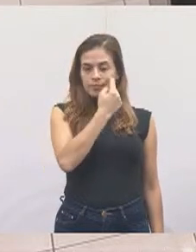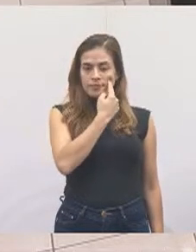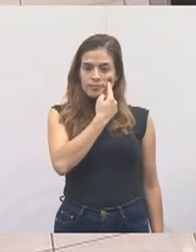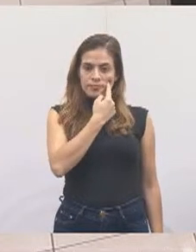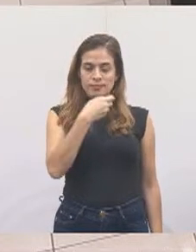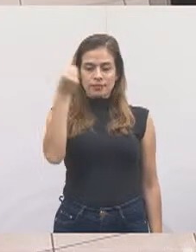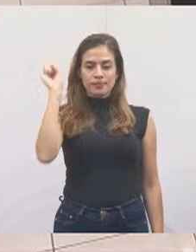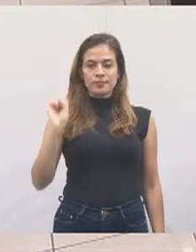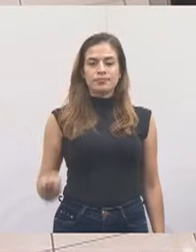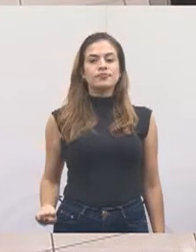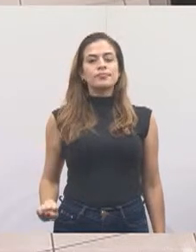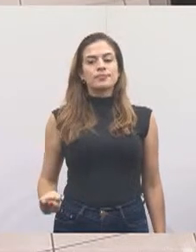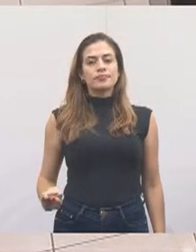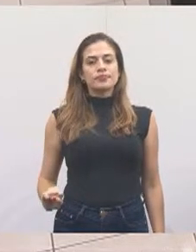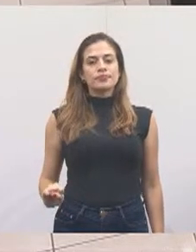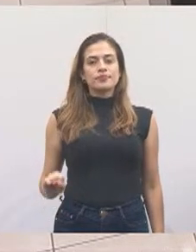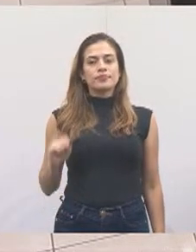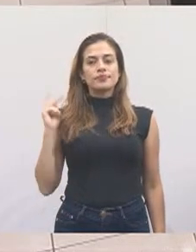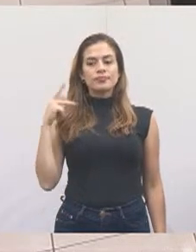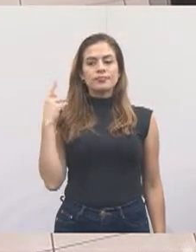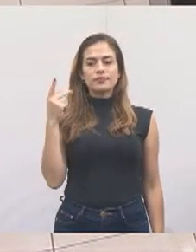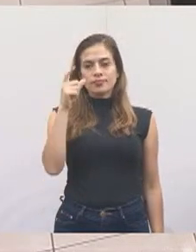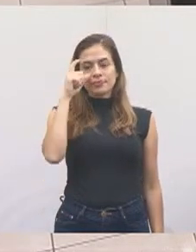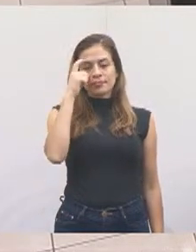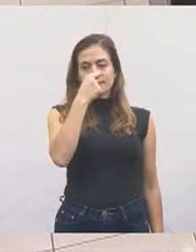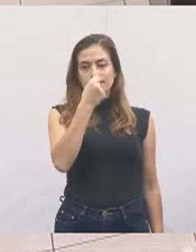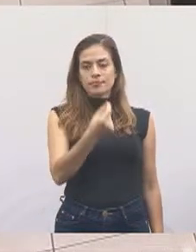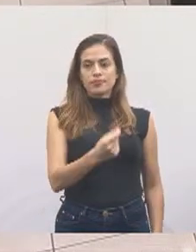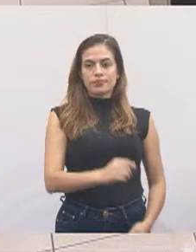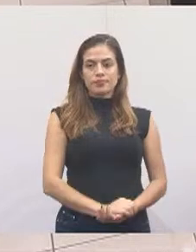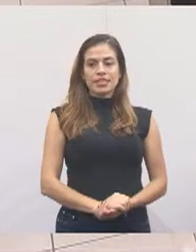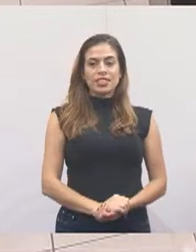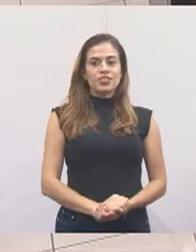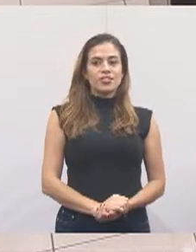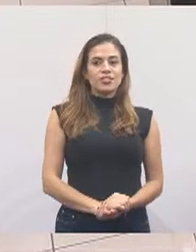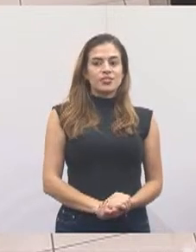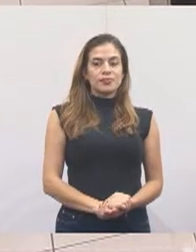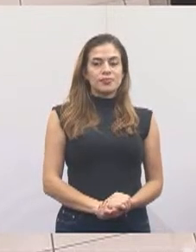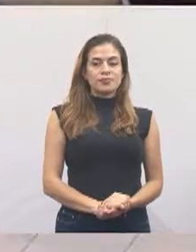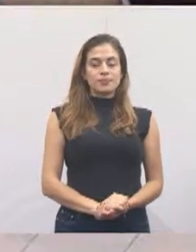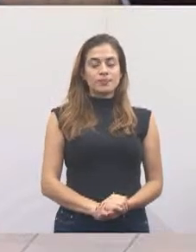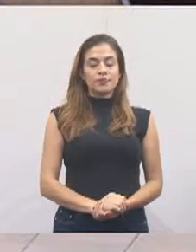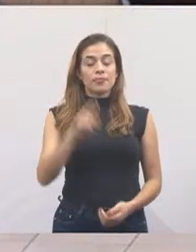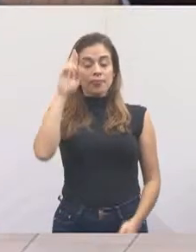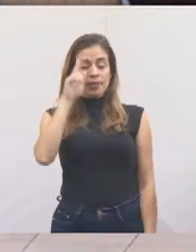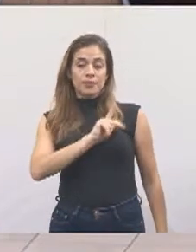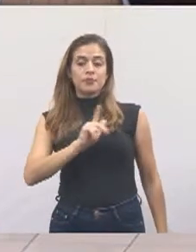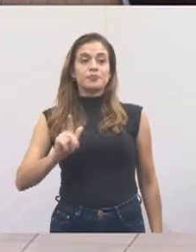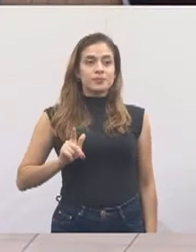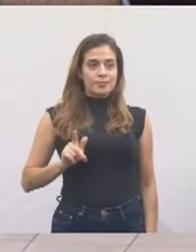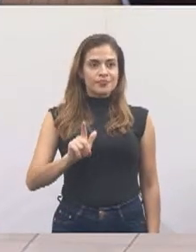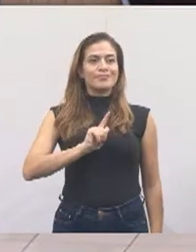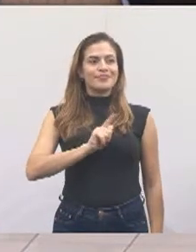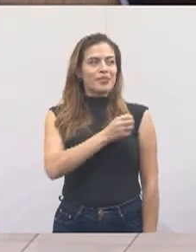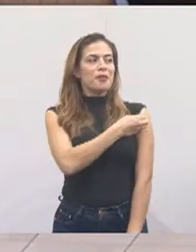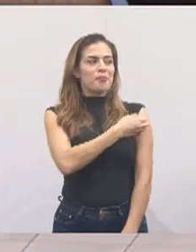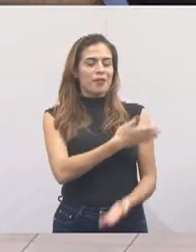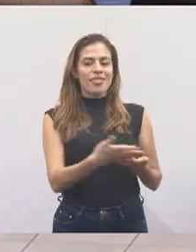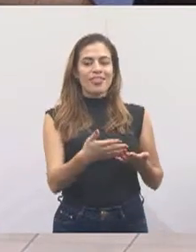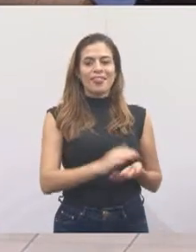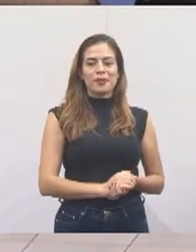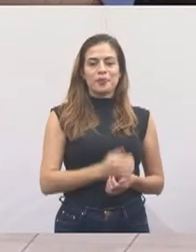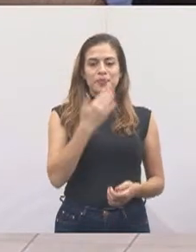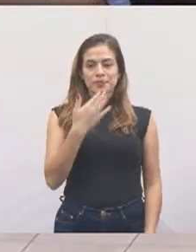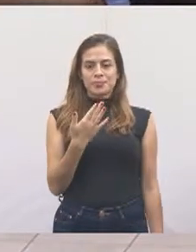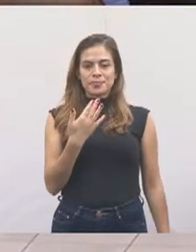vereadora Sônia patas da Amizade Vereador Abner senhor presidente temos quórum solicito ao vereador